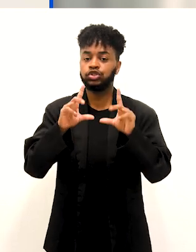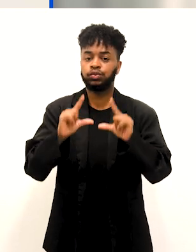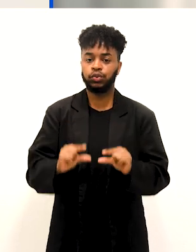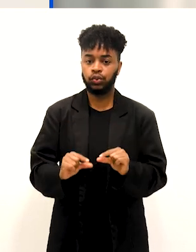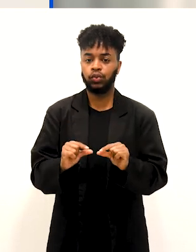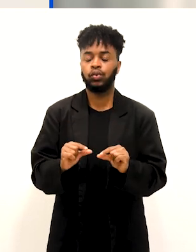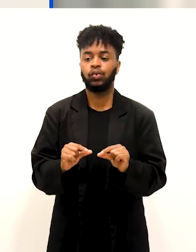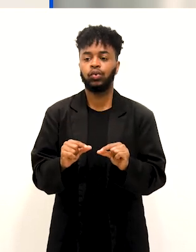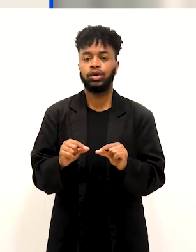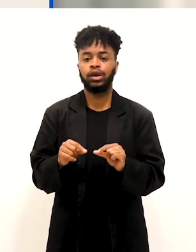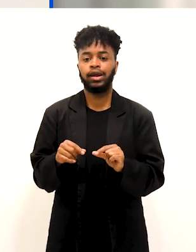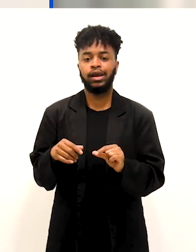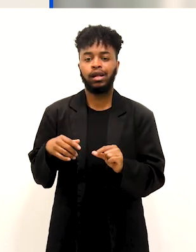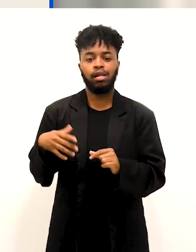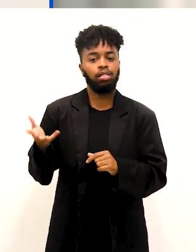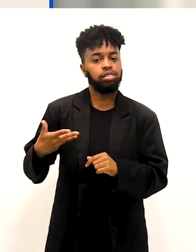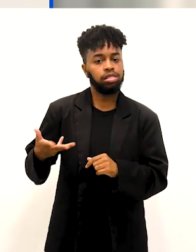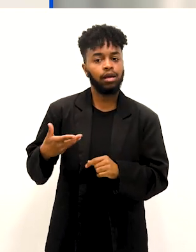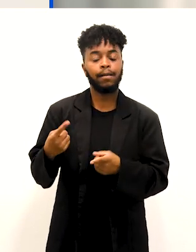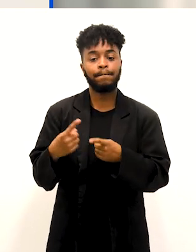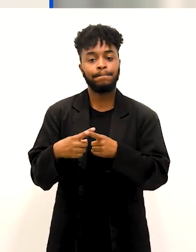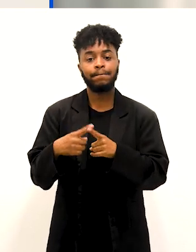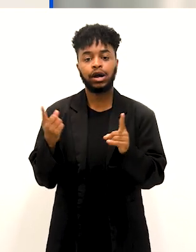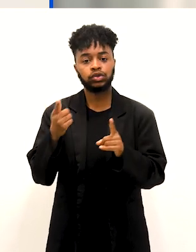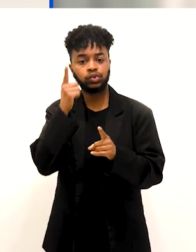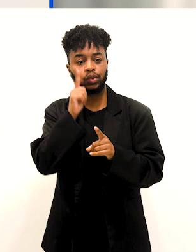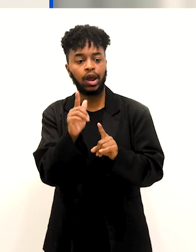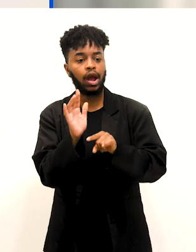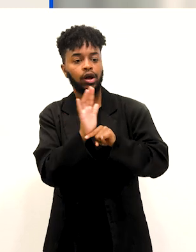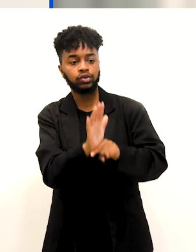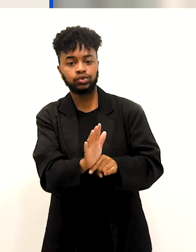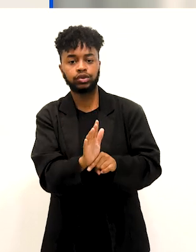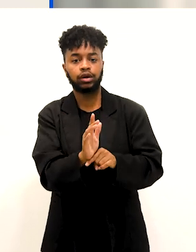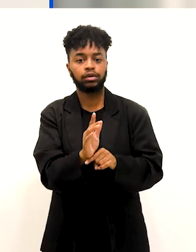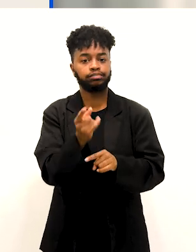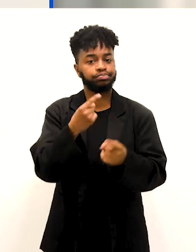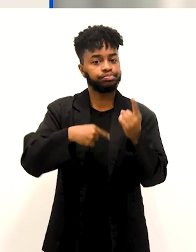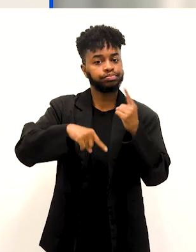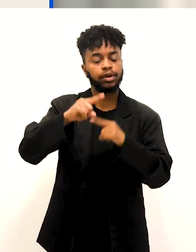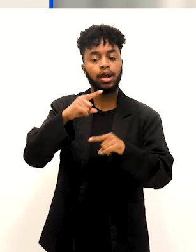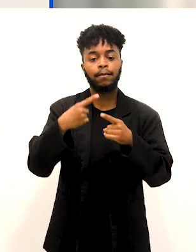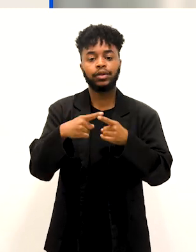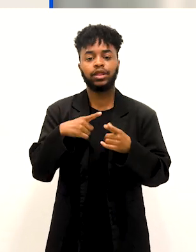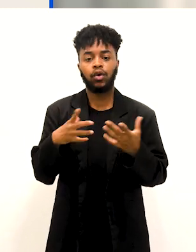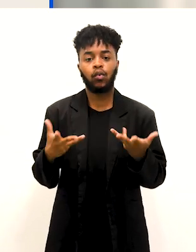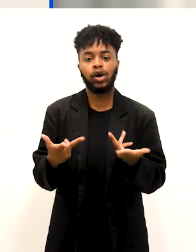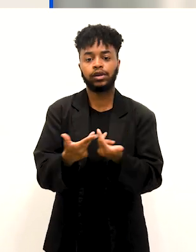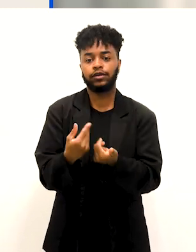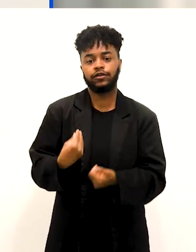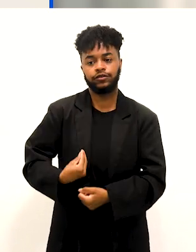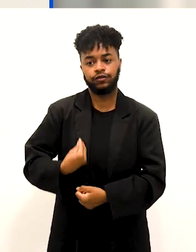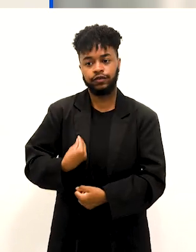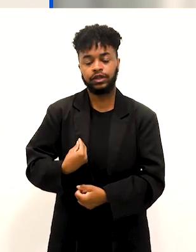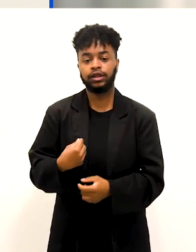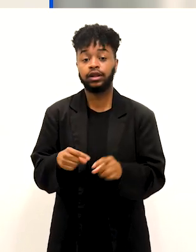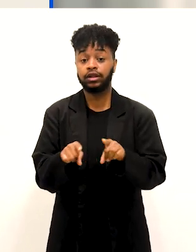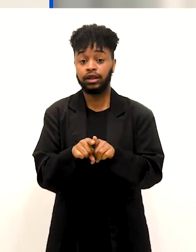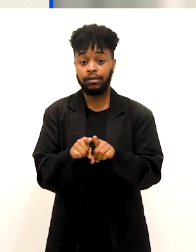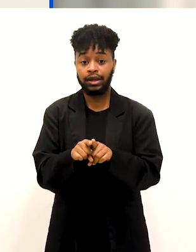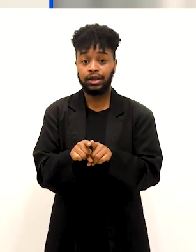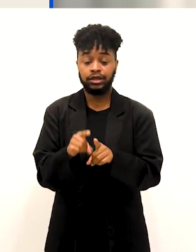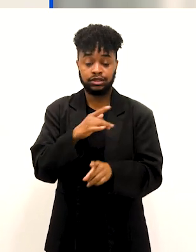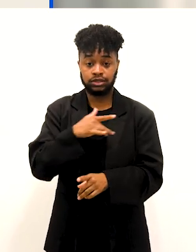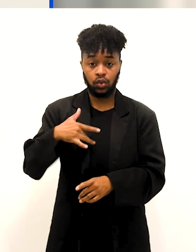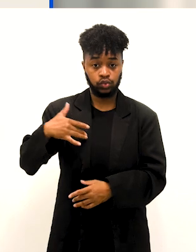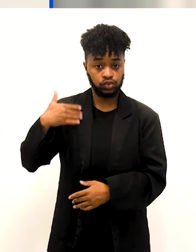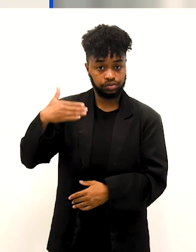corre-corre é um dos grandes frutos do Isso é essencialismo, do importantíssimo. minimalismo. É. Você tem uma qualidade de vida, mais saúde,